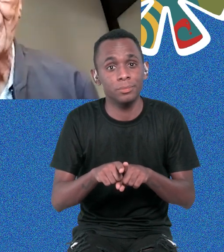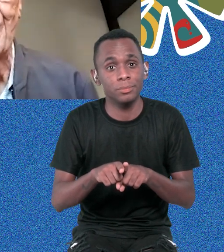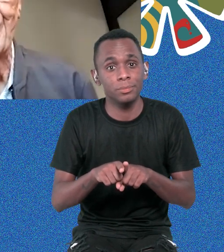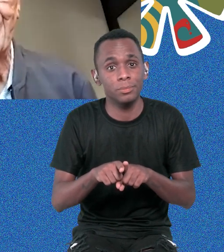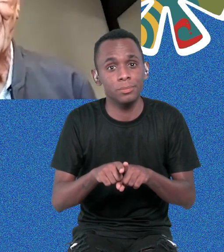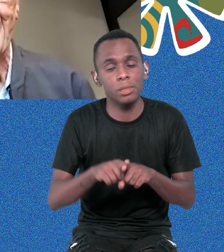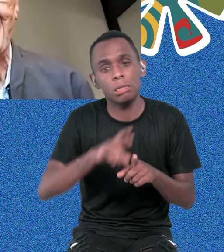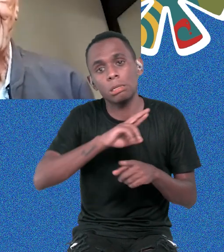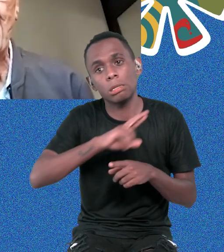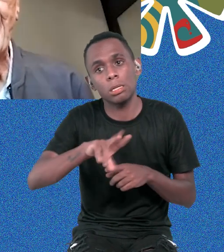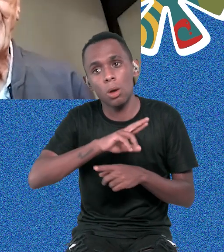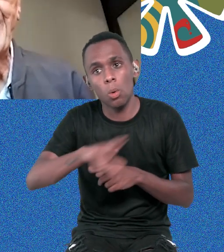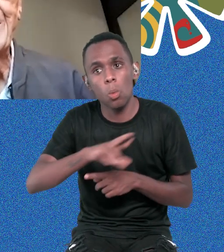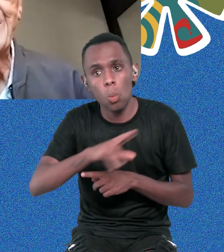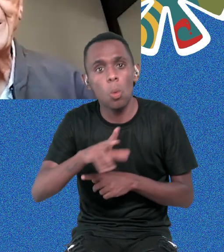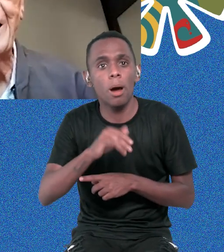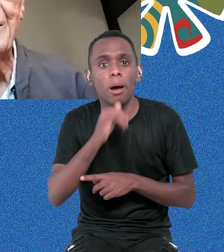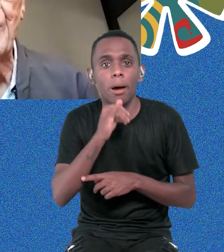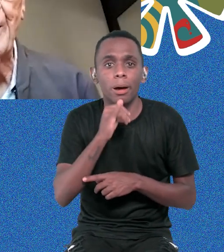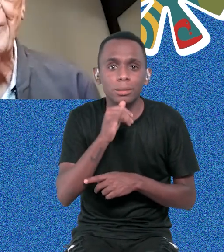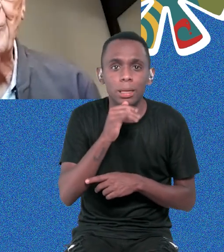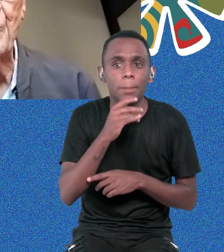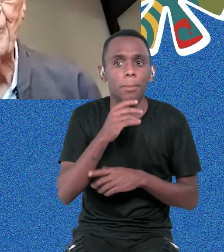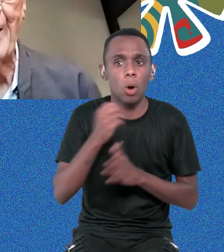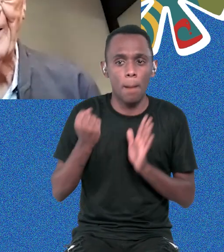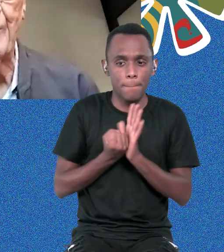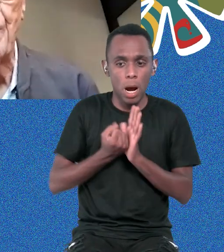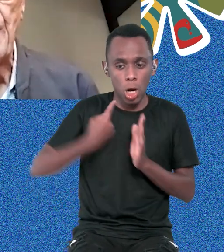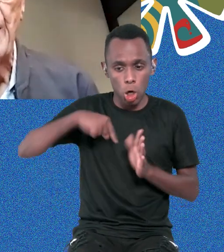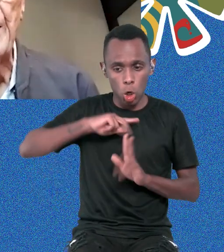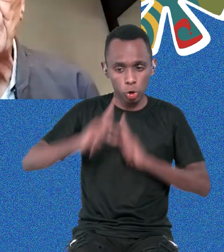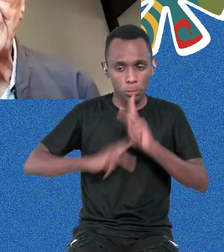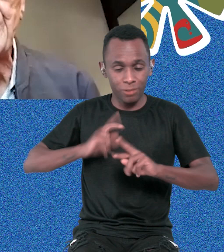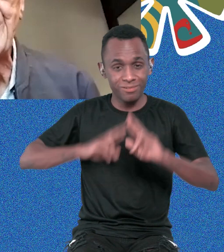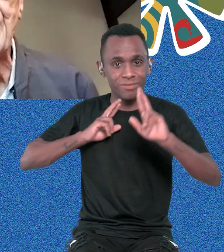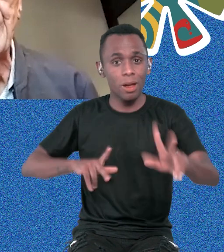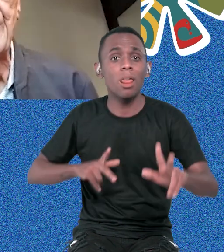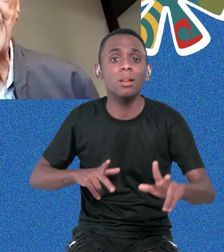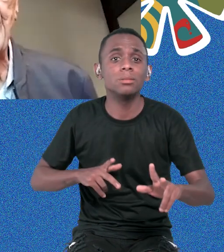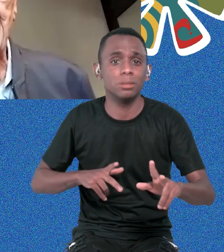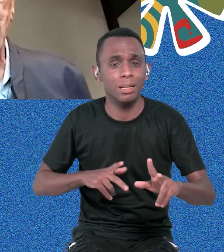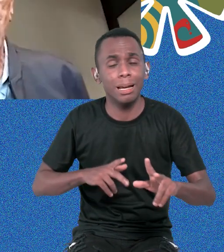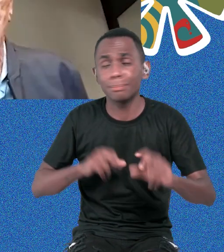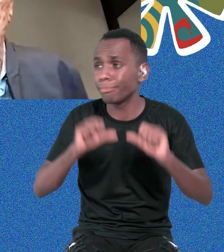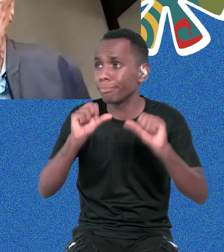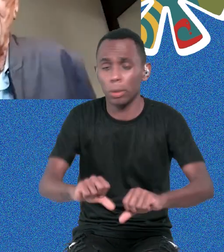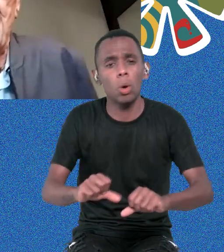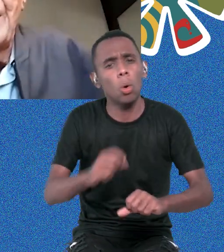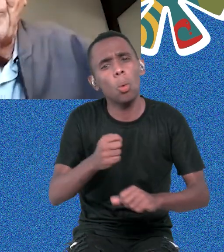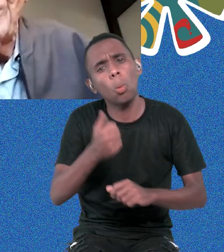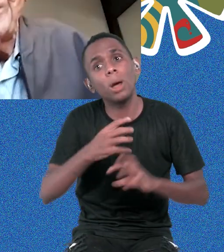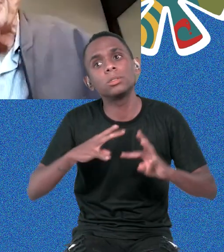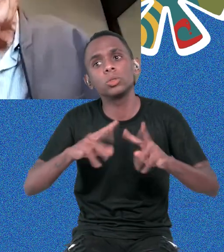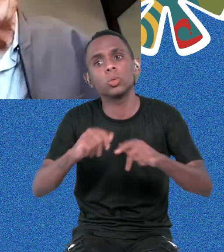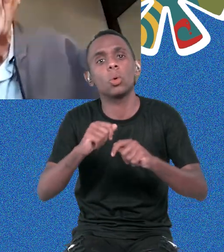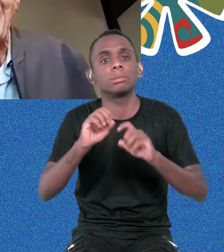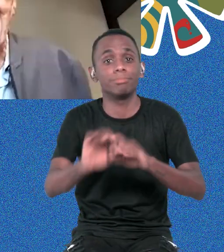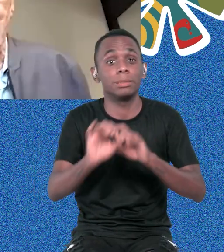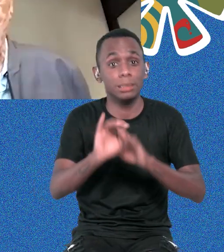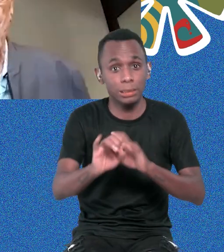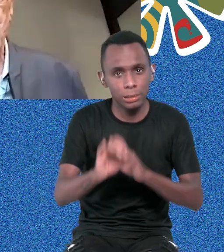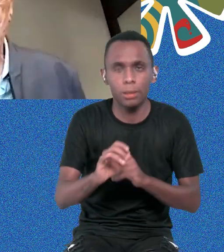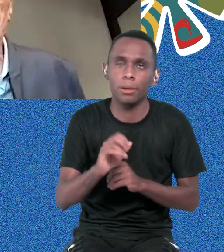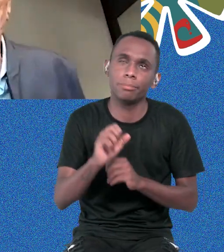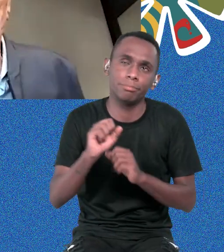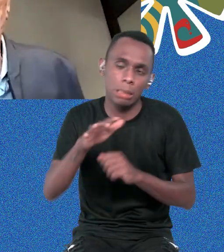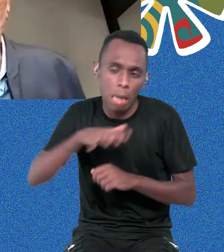outro. Não é eles entrar no nosso marco. Isto é terrível. Veja, quase toda a